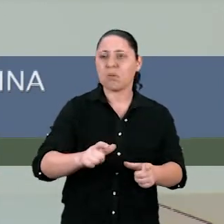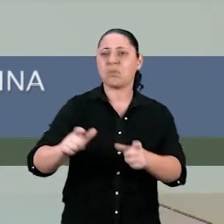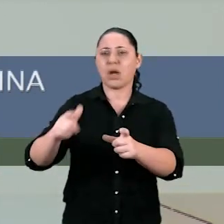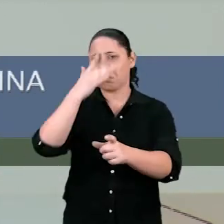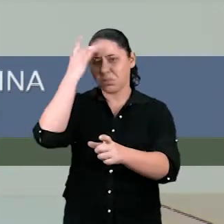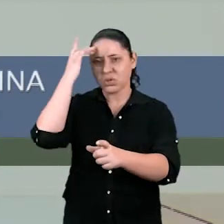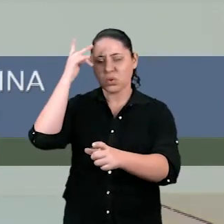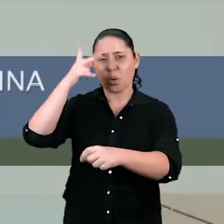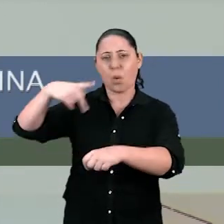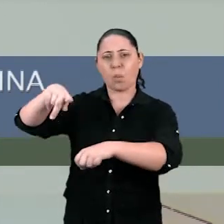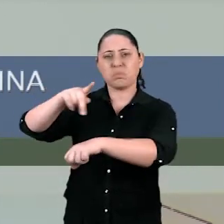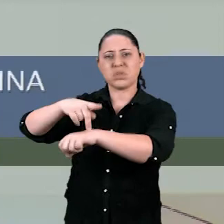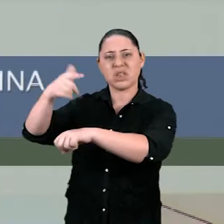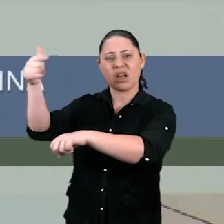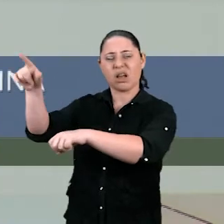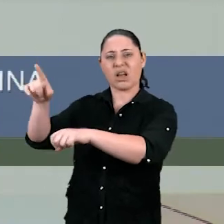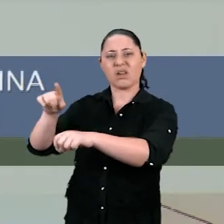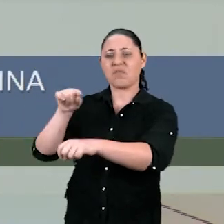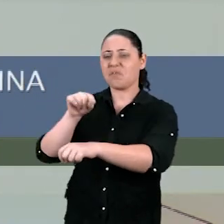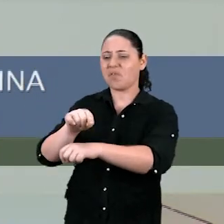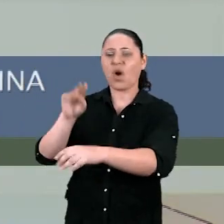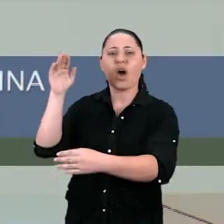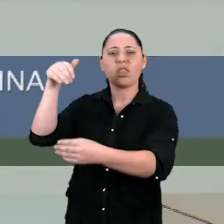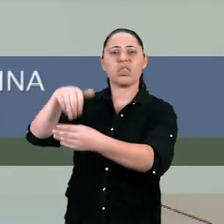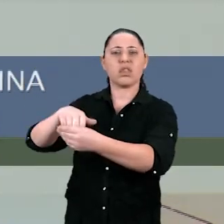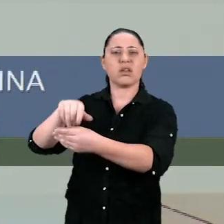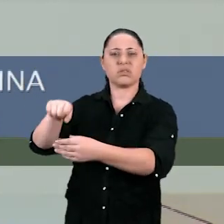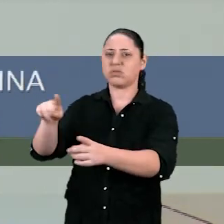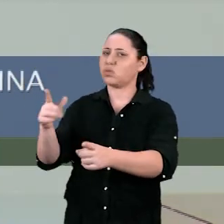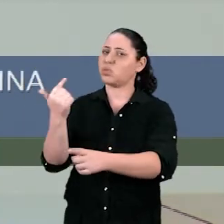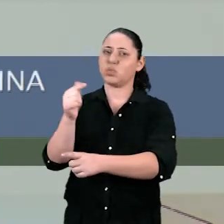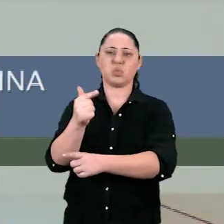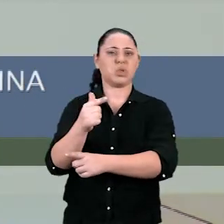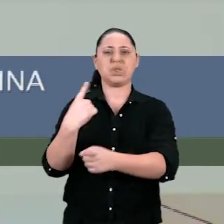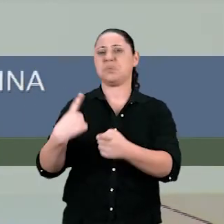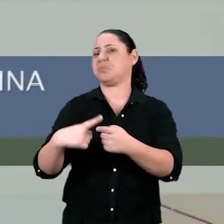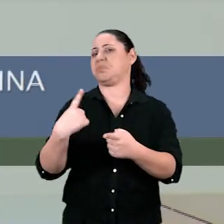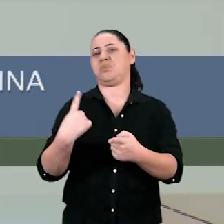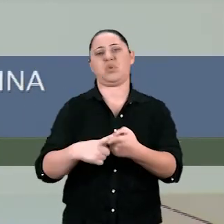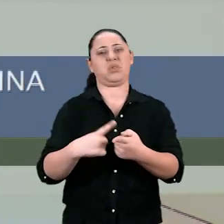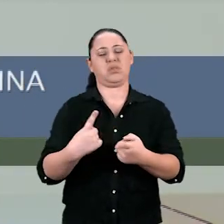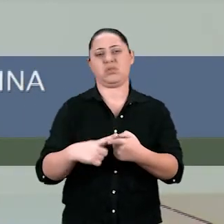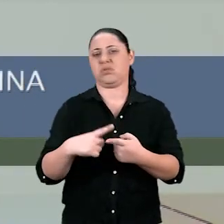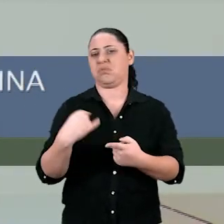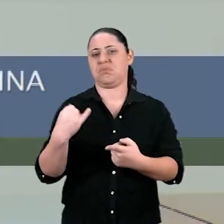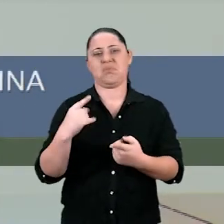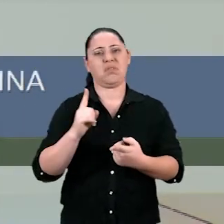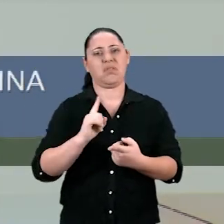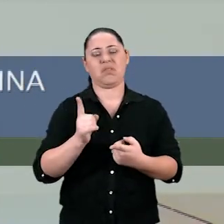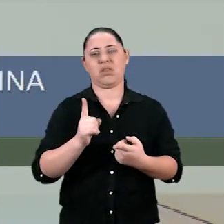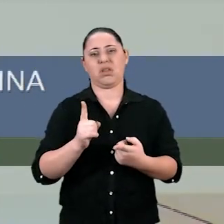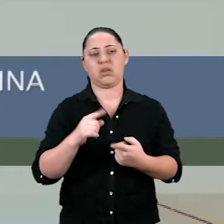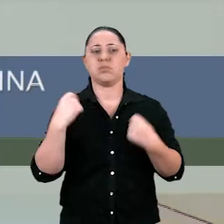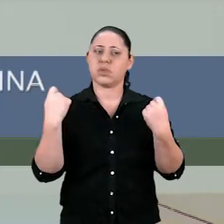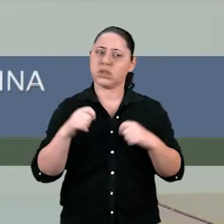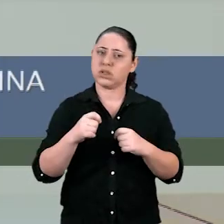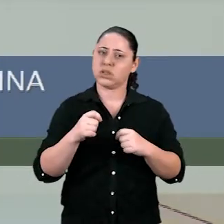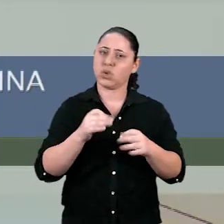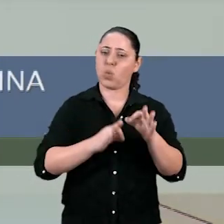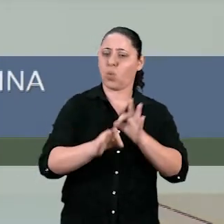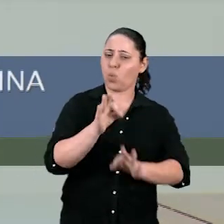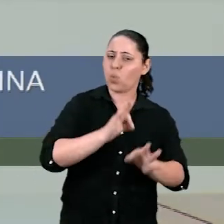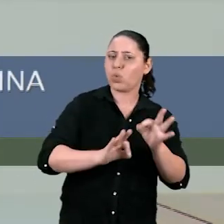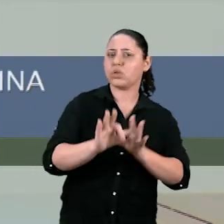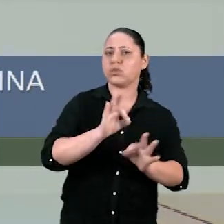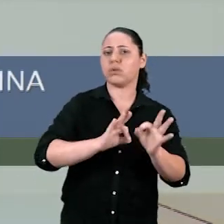os brasileiros no exterior votarem em urnas eletrônicas, né? Não faz mais sentido isso. Temos que caminhar, então, para que